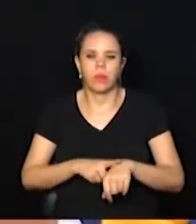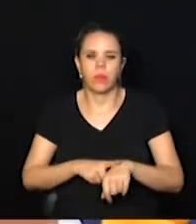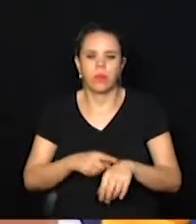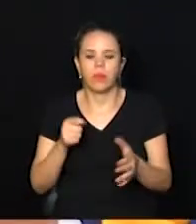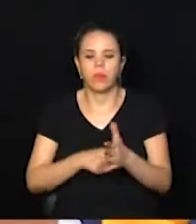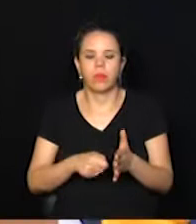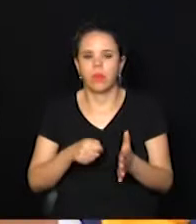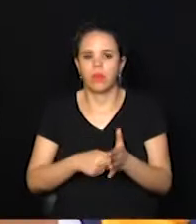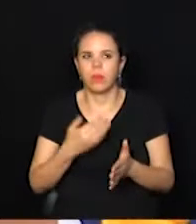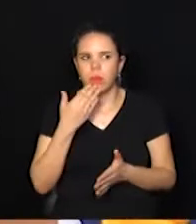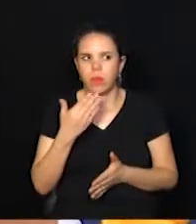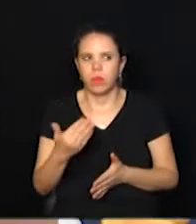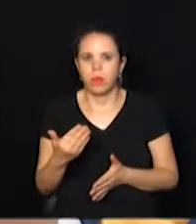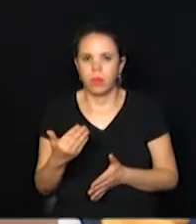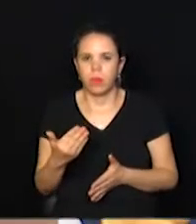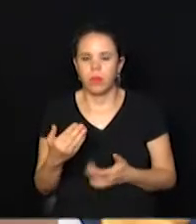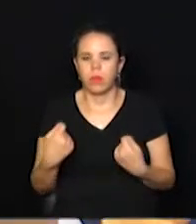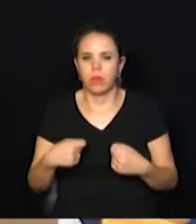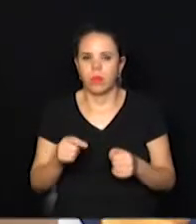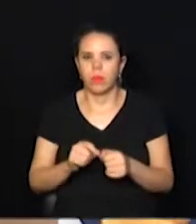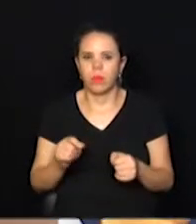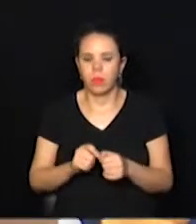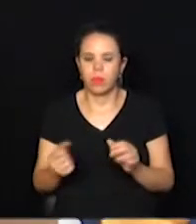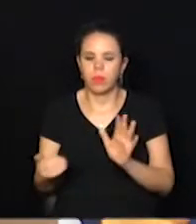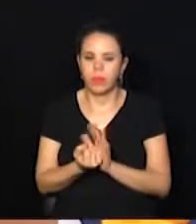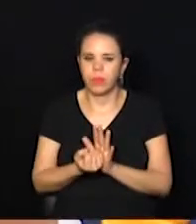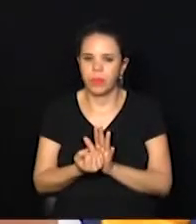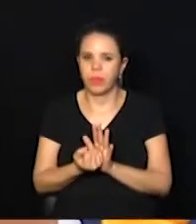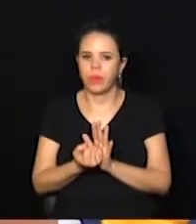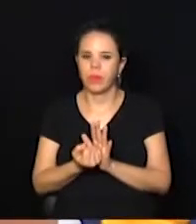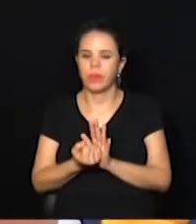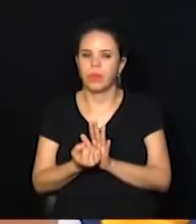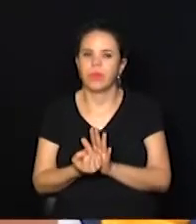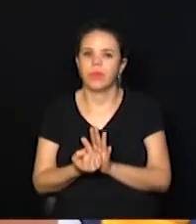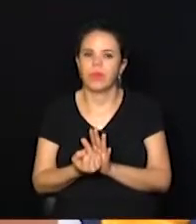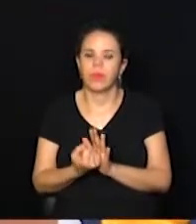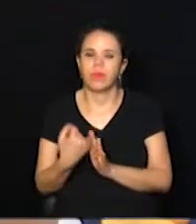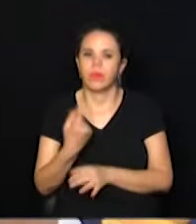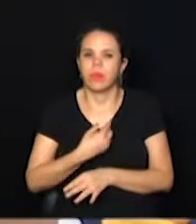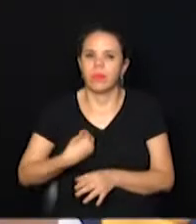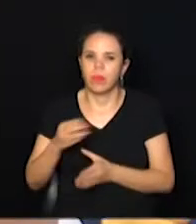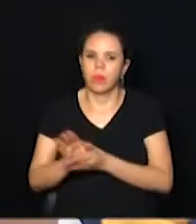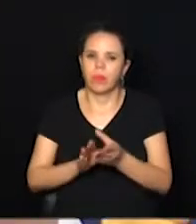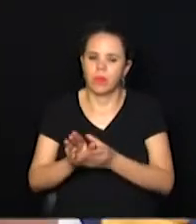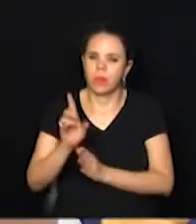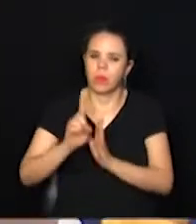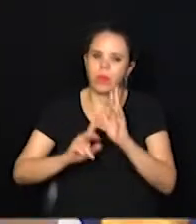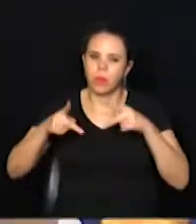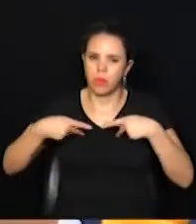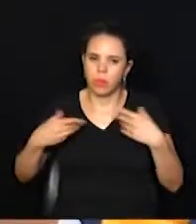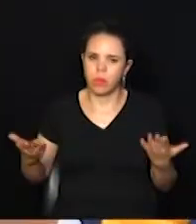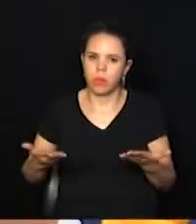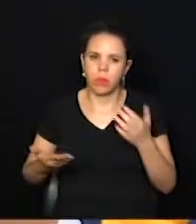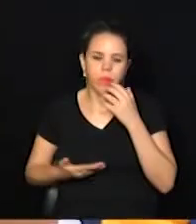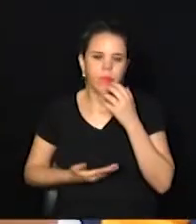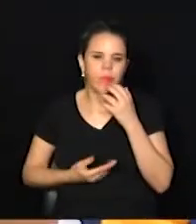pleiteada, e aqui é preciso fazer esse registro, e quando nós estávamos no Conselho de Direitos Humanos, agora